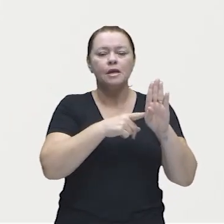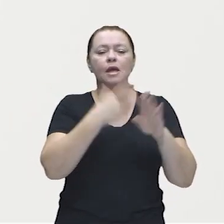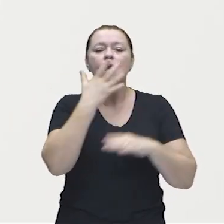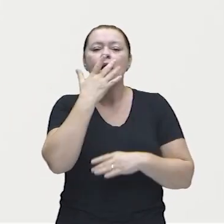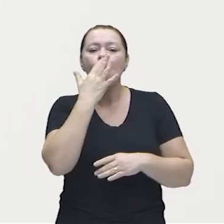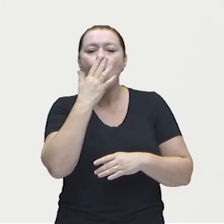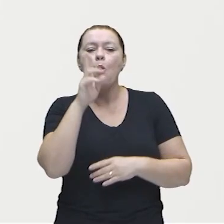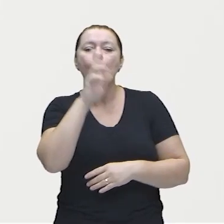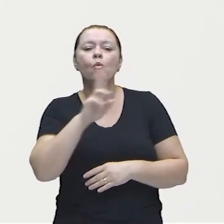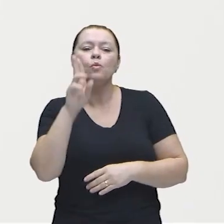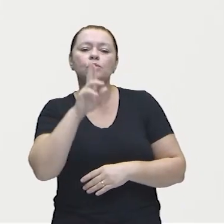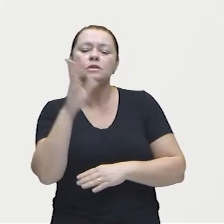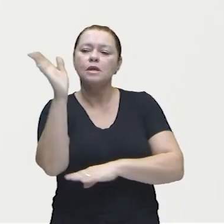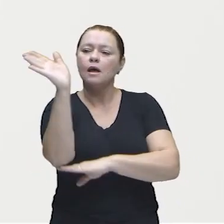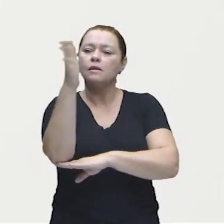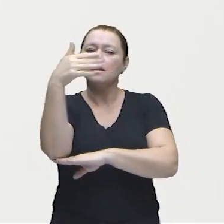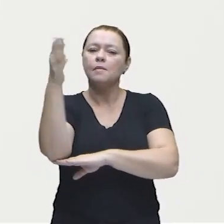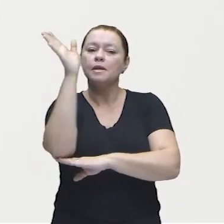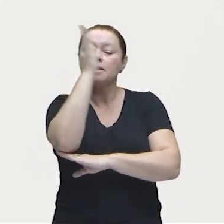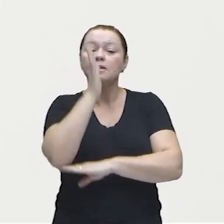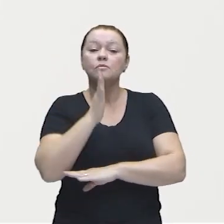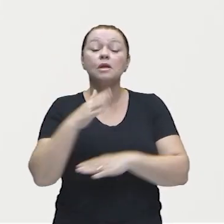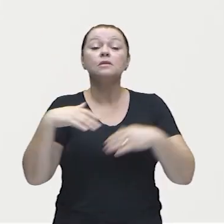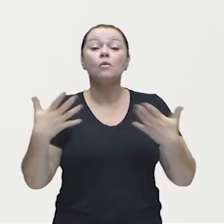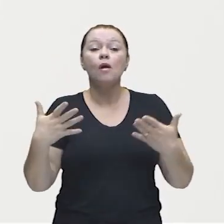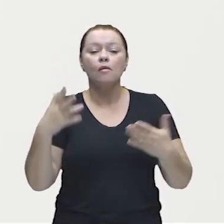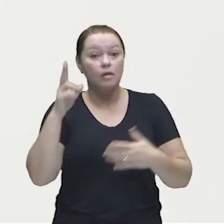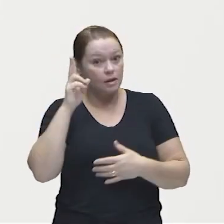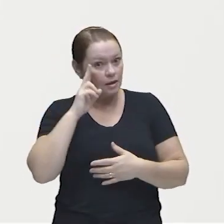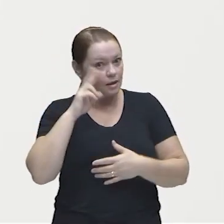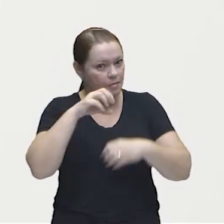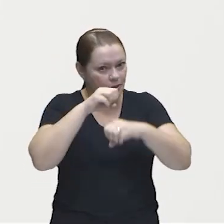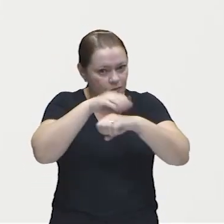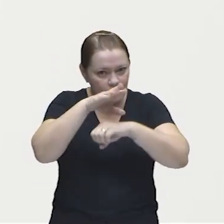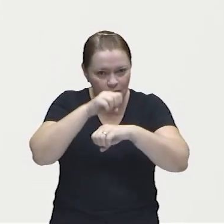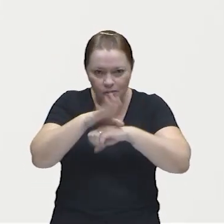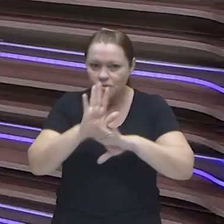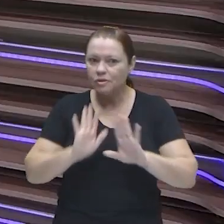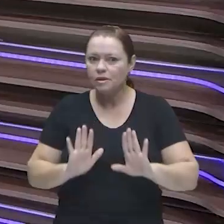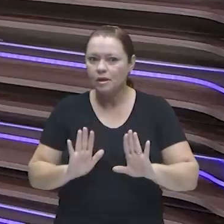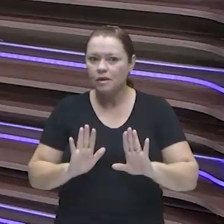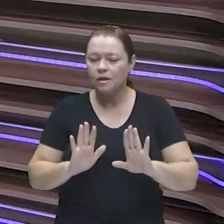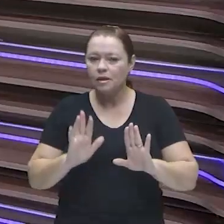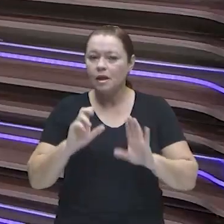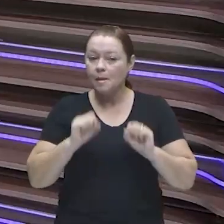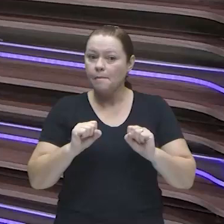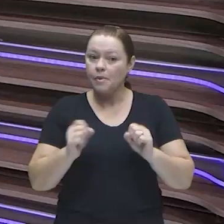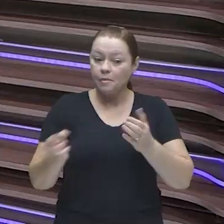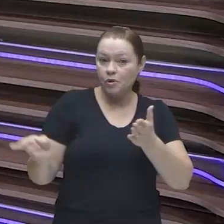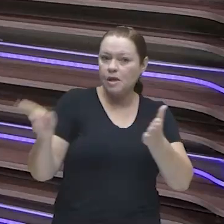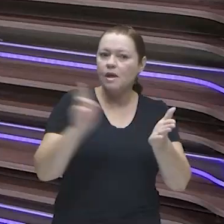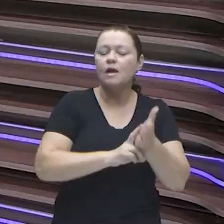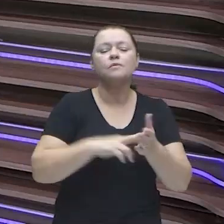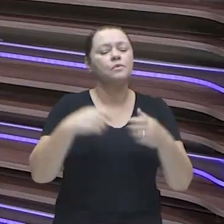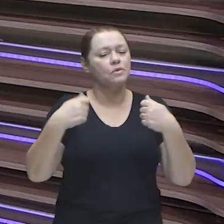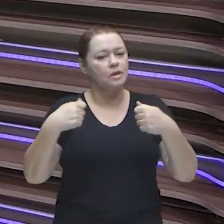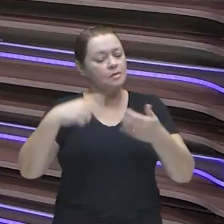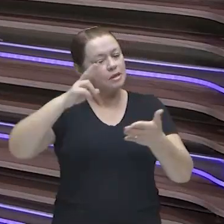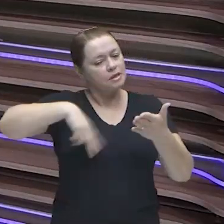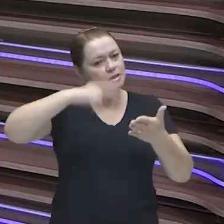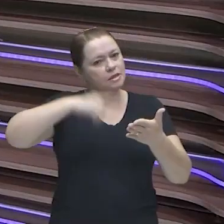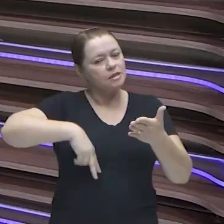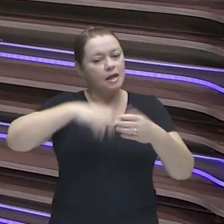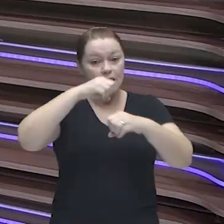na bandeira do Brasil. Lembrando da pista, tá, crianças? Para poder responder, vocês têm que ler as pistas.